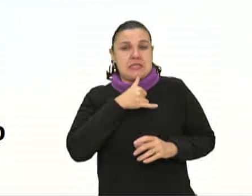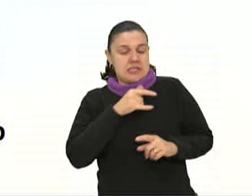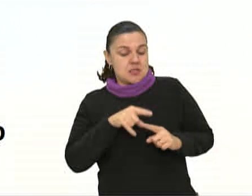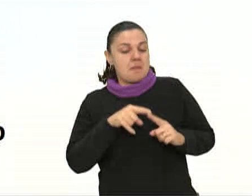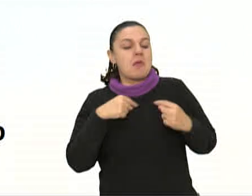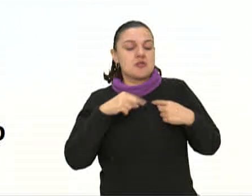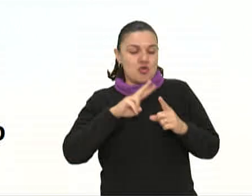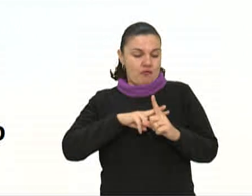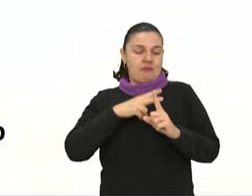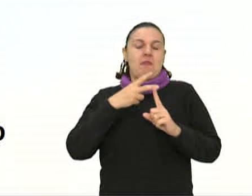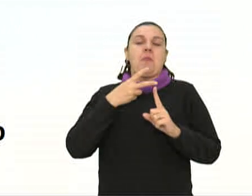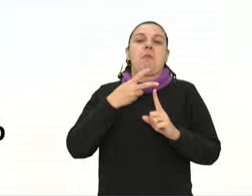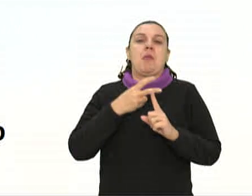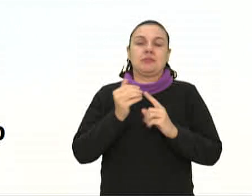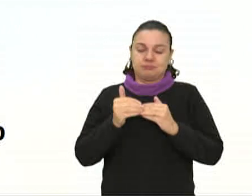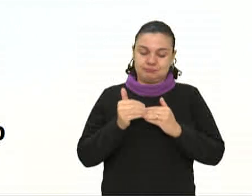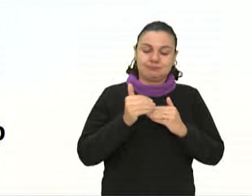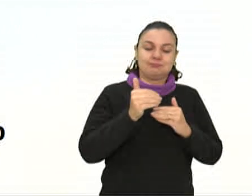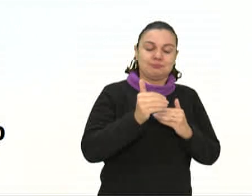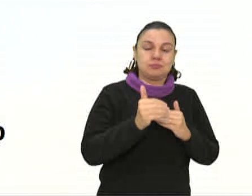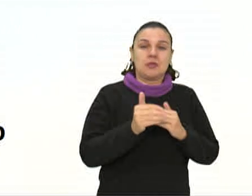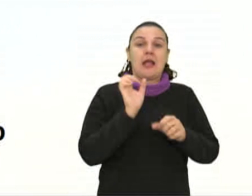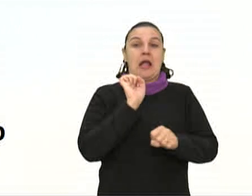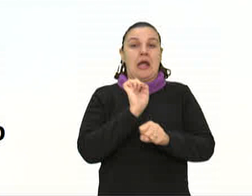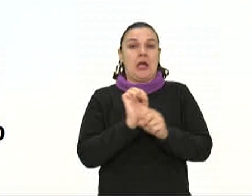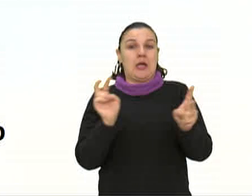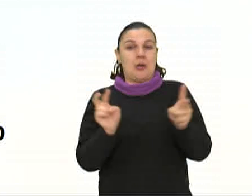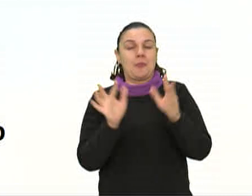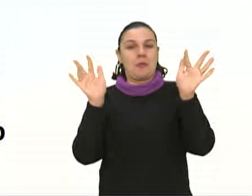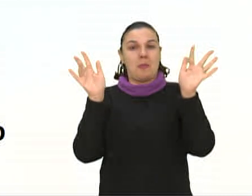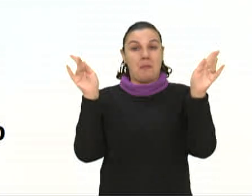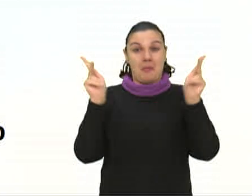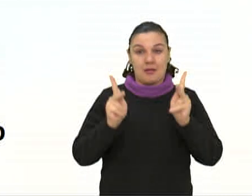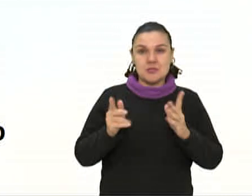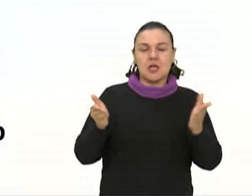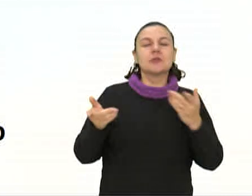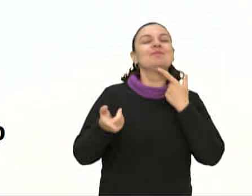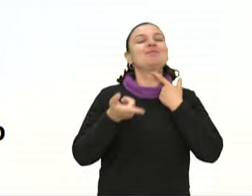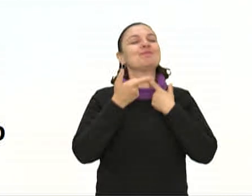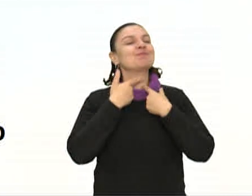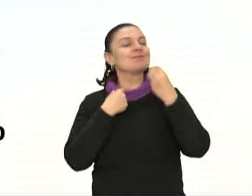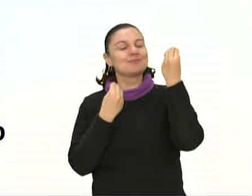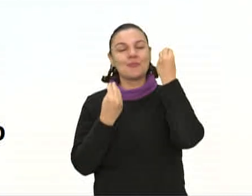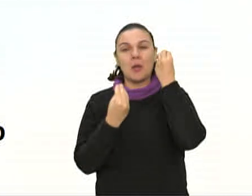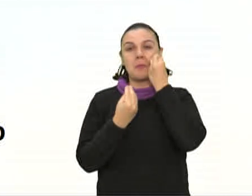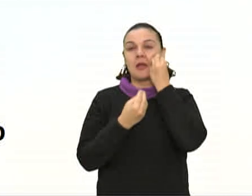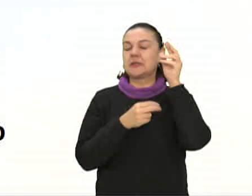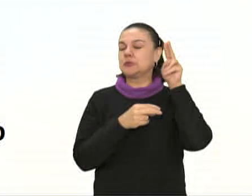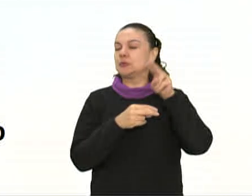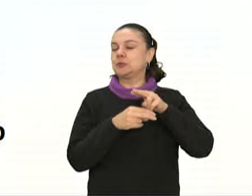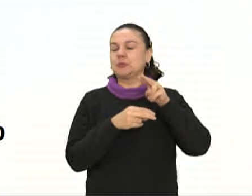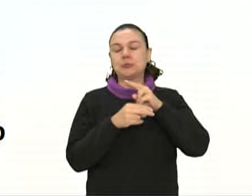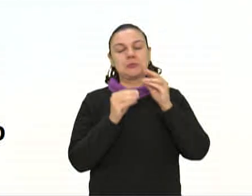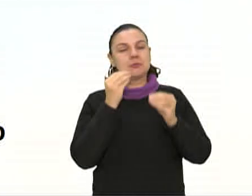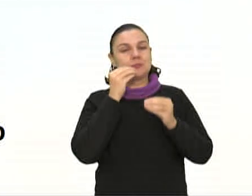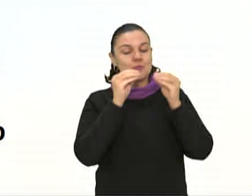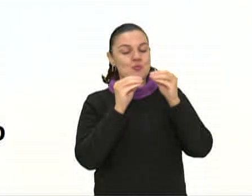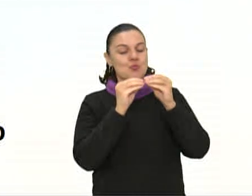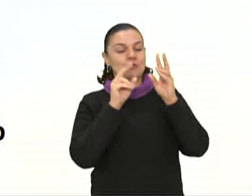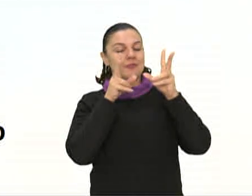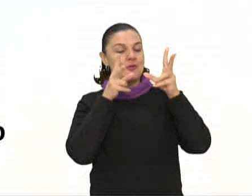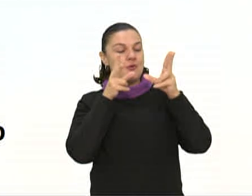fui mais, muito além do tempo do vendaval. Nos desejos, num beijo que eu jamais provei igual. E